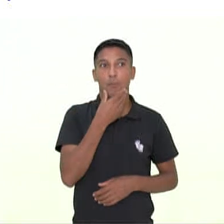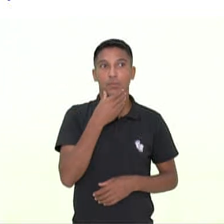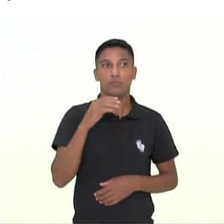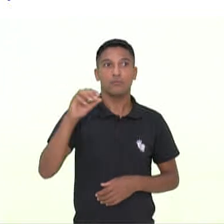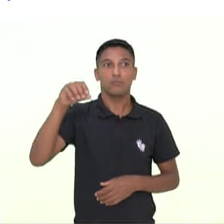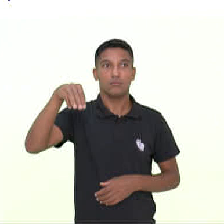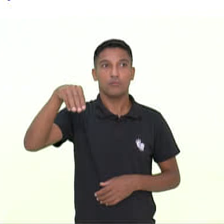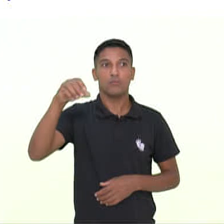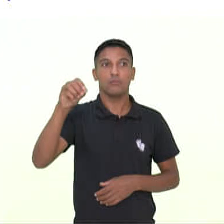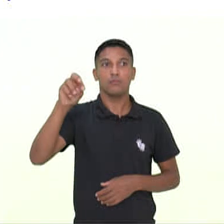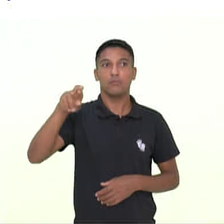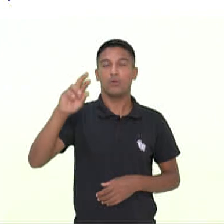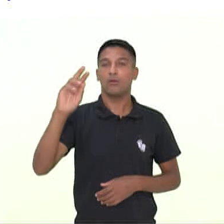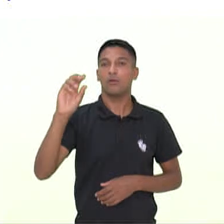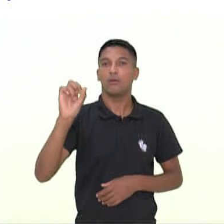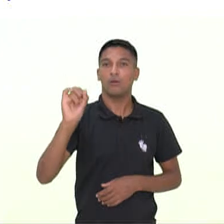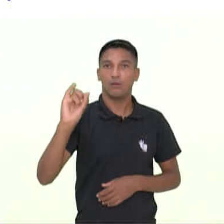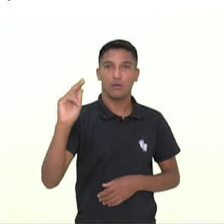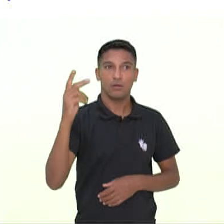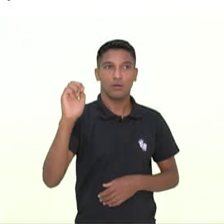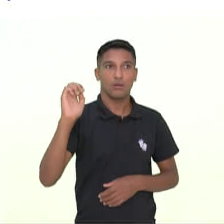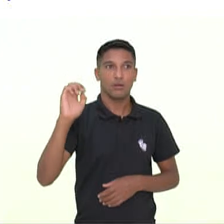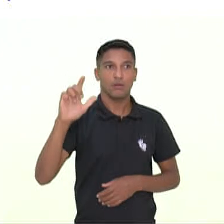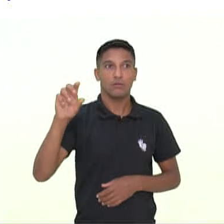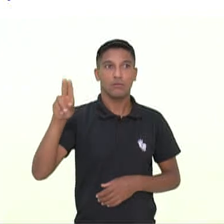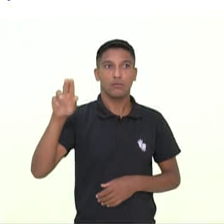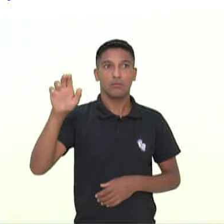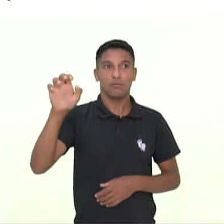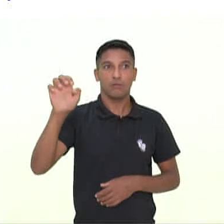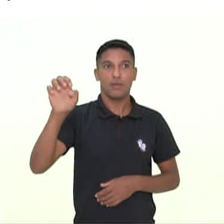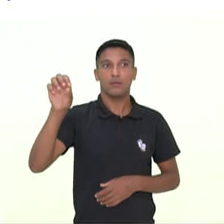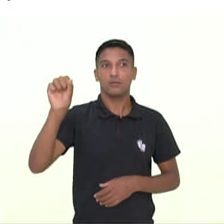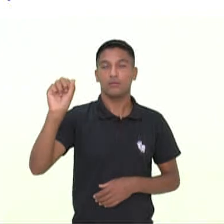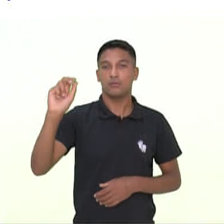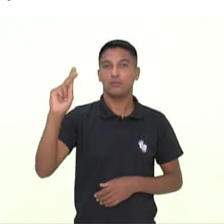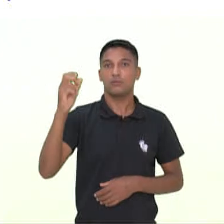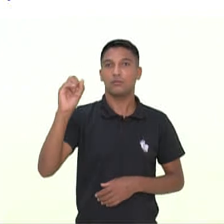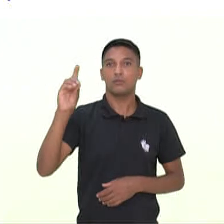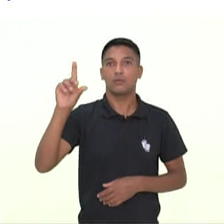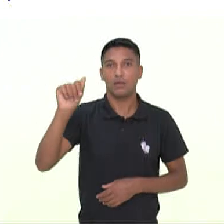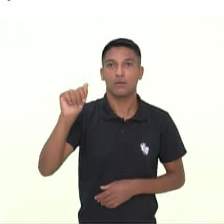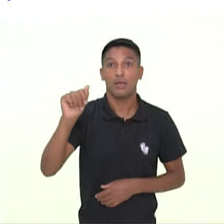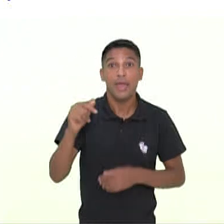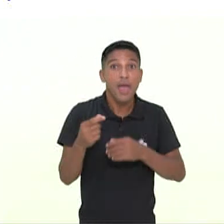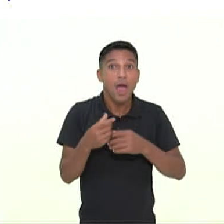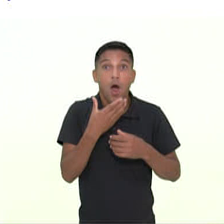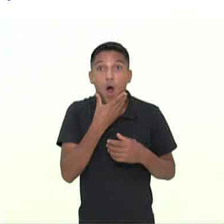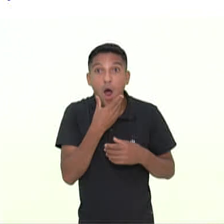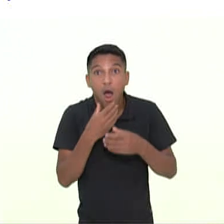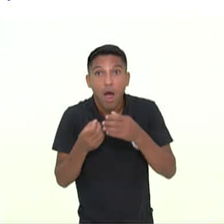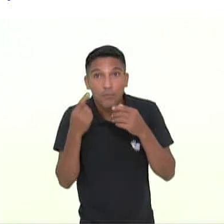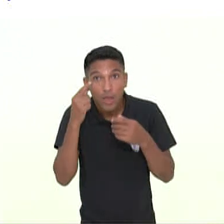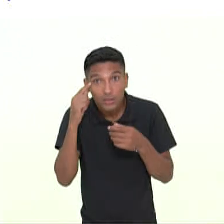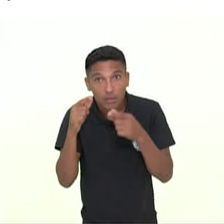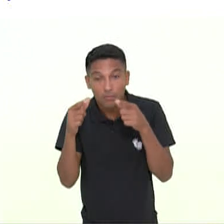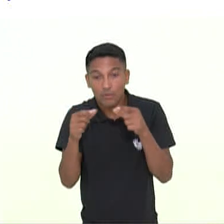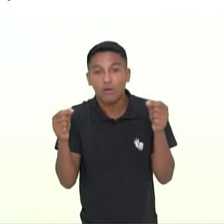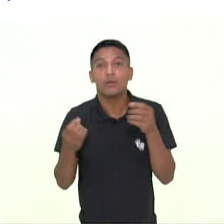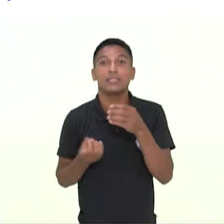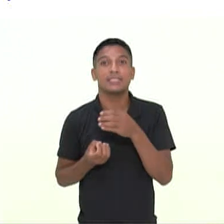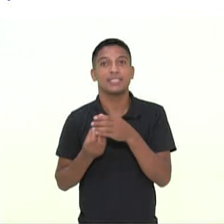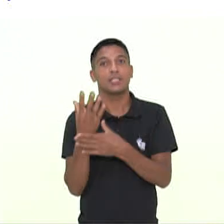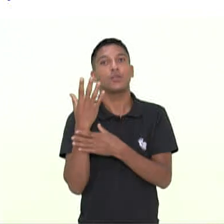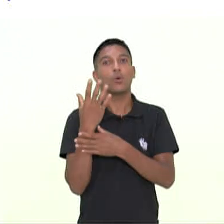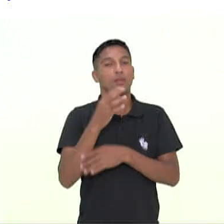vez o nome ai que dó sua prática baseia-se na recepção e anulação do ataque